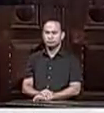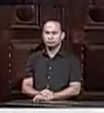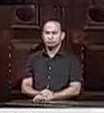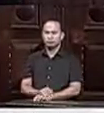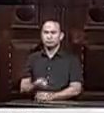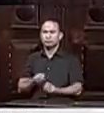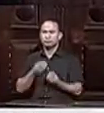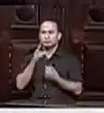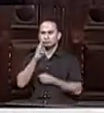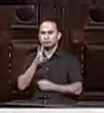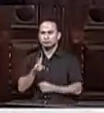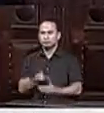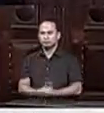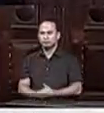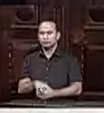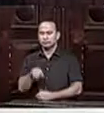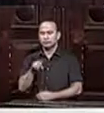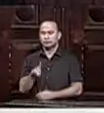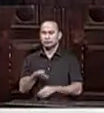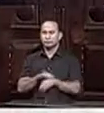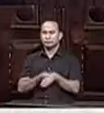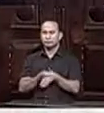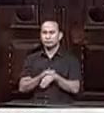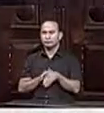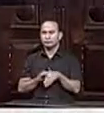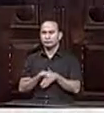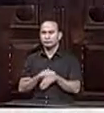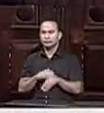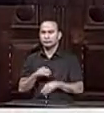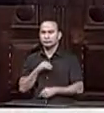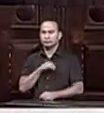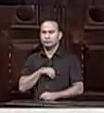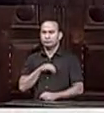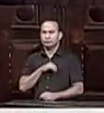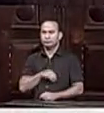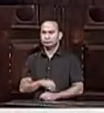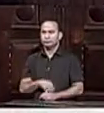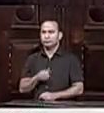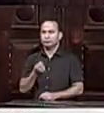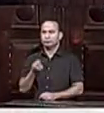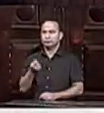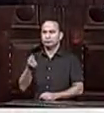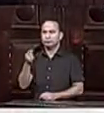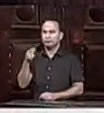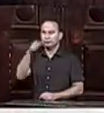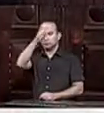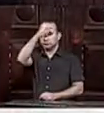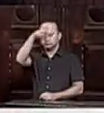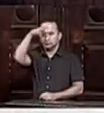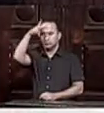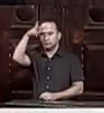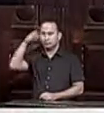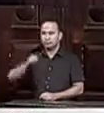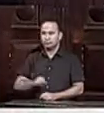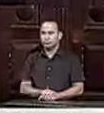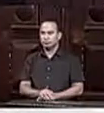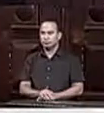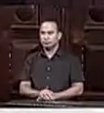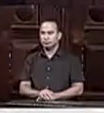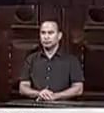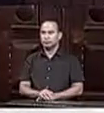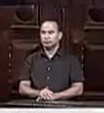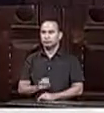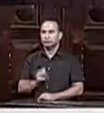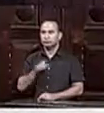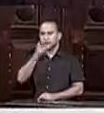mesmo é que não houvesse financiamento de dinheiro público para as campanhas. Fosse